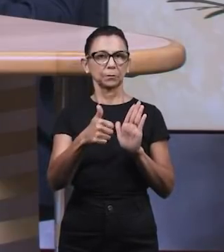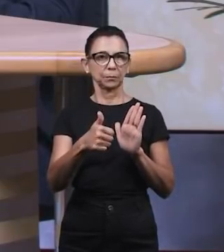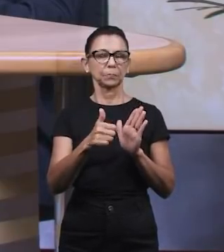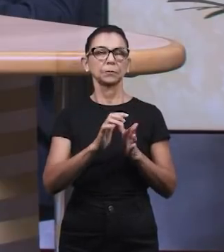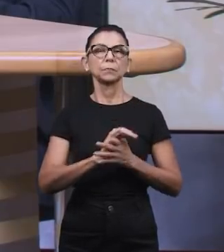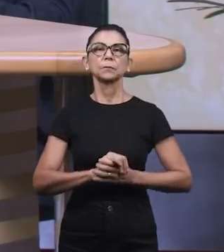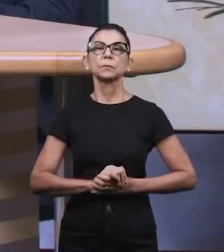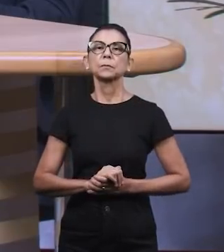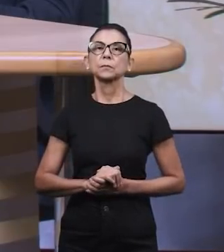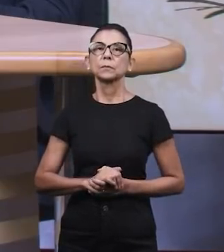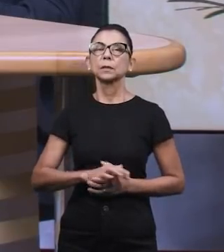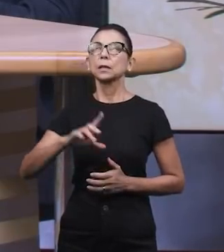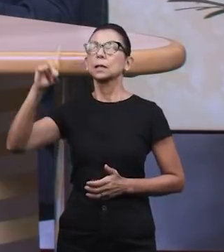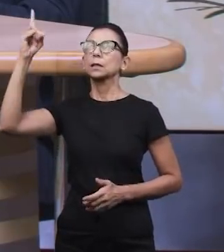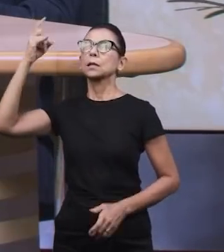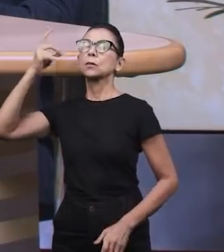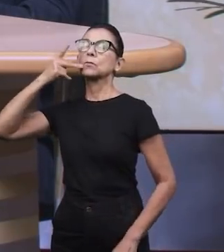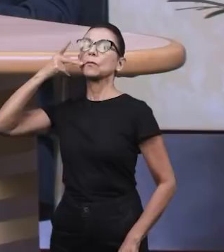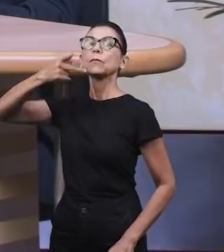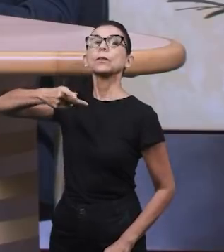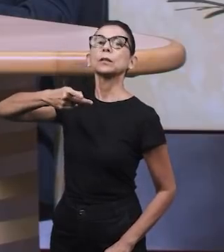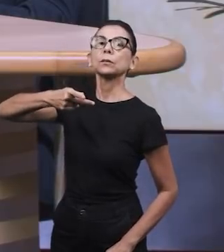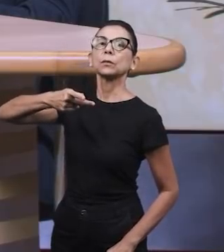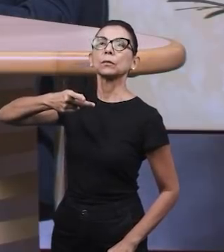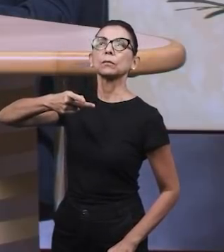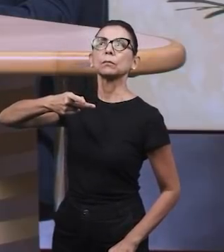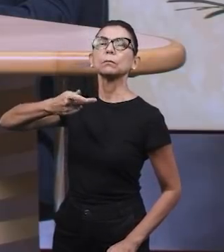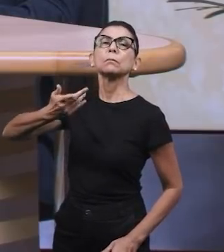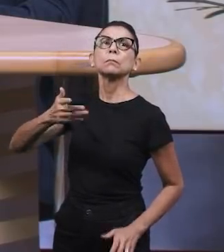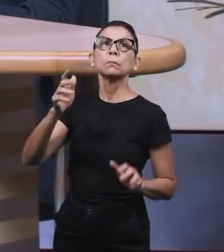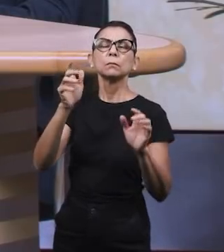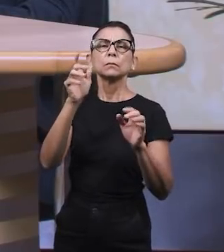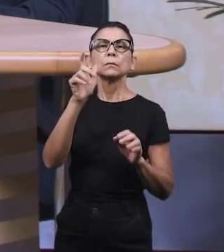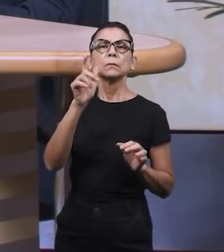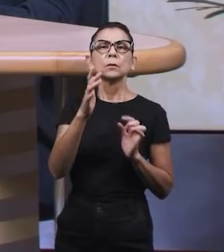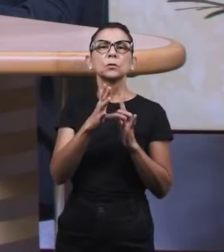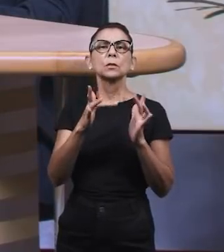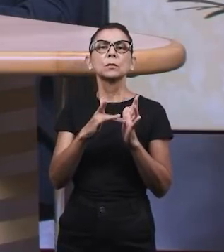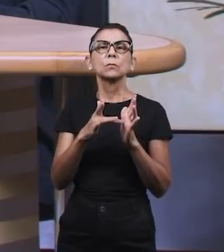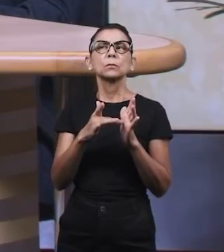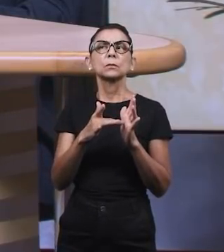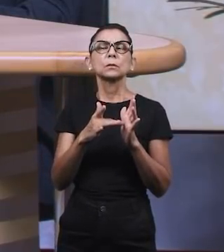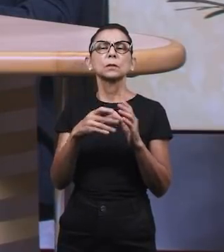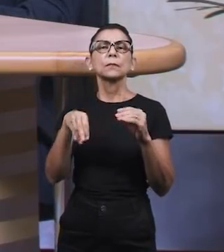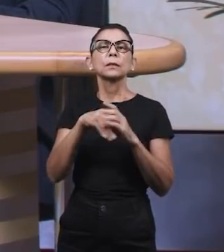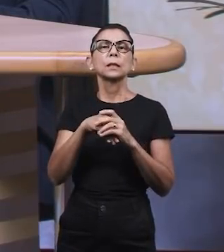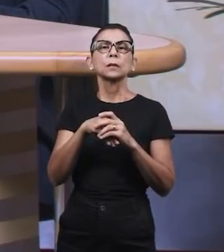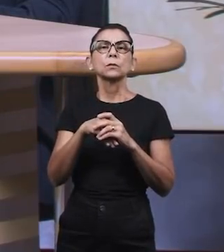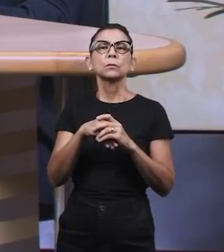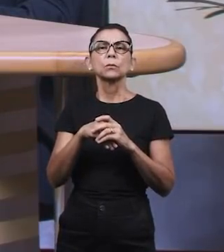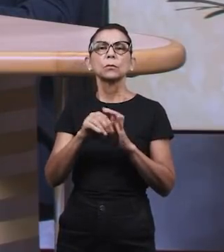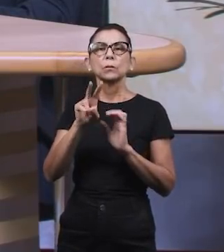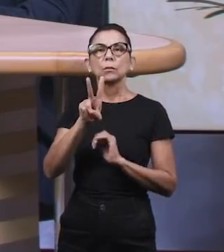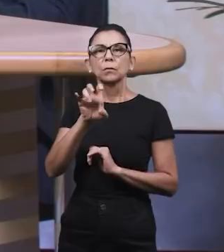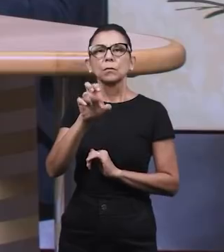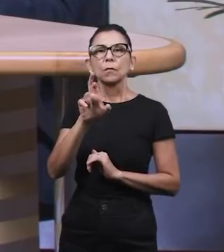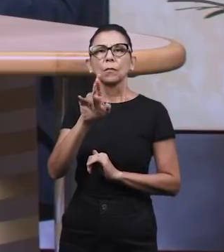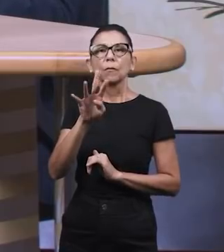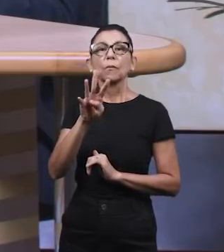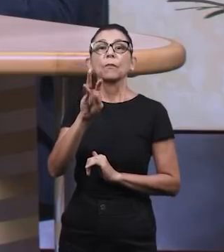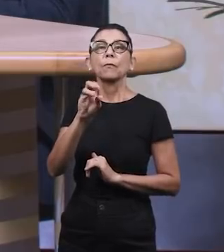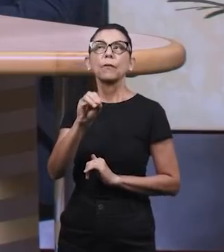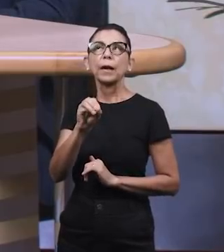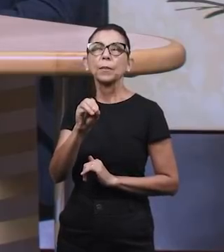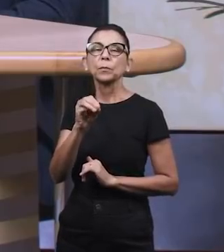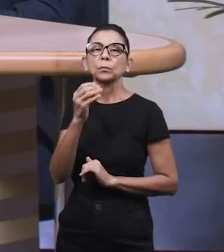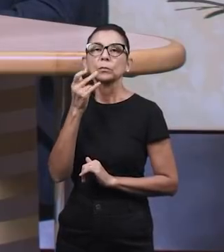capítulo 1, né? E disse Deus, onde é que estava Jesus? Jesus estava no Verbo. Qual Verbo? O Verbo dizer. E o que